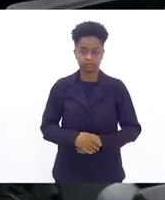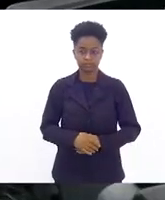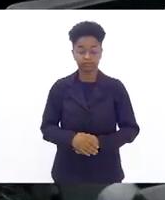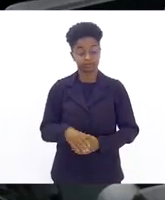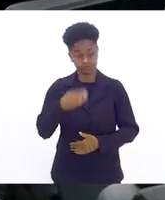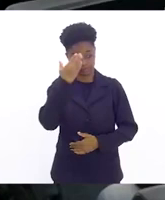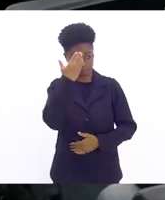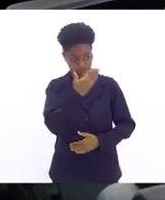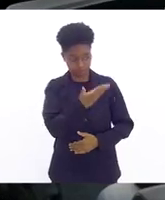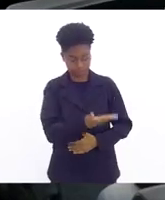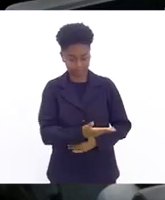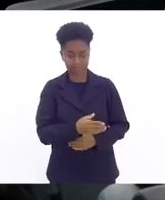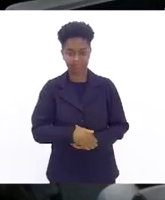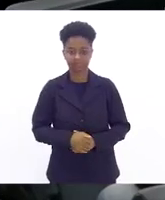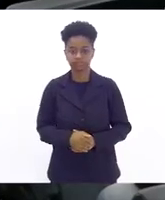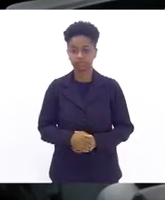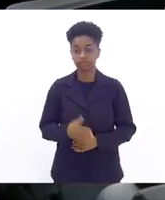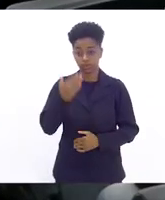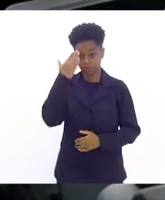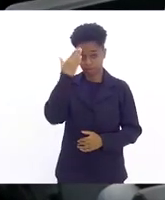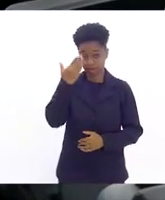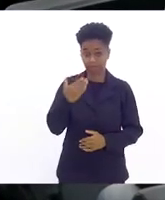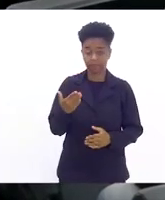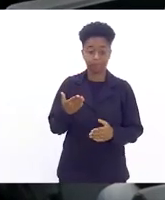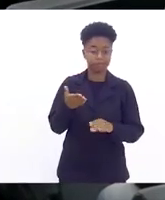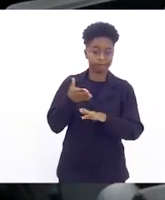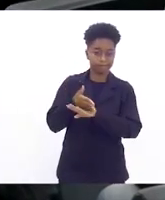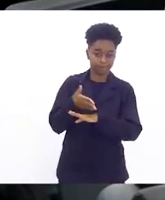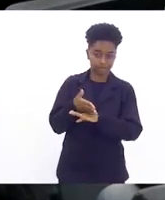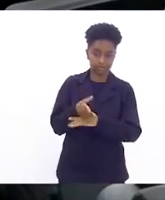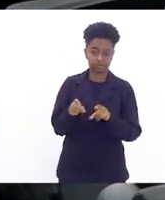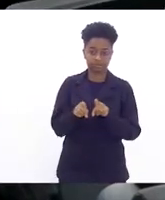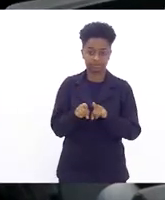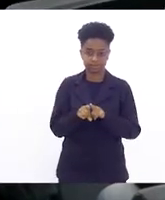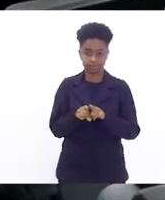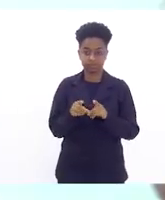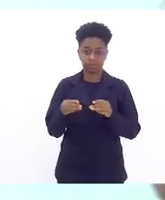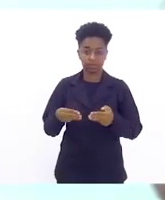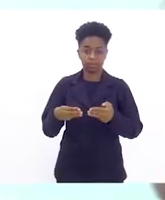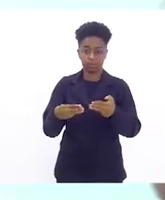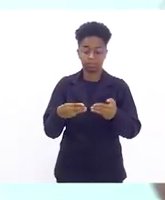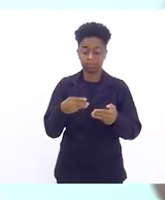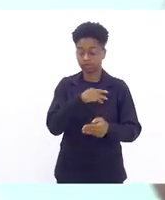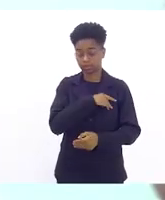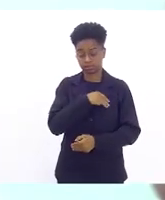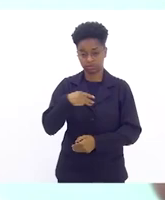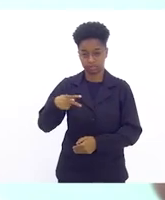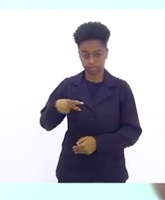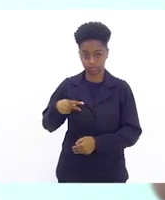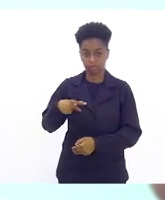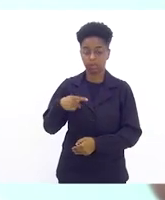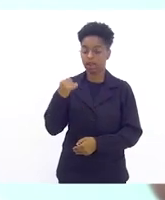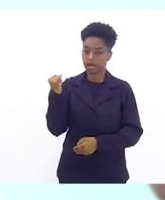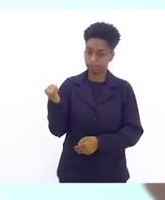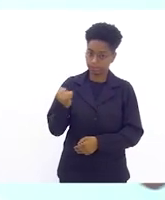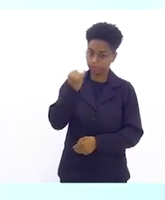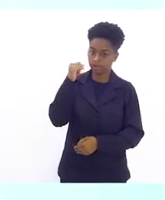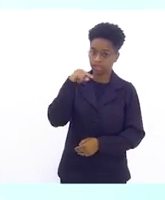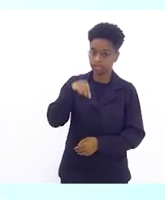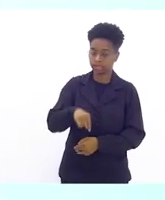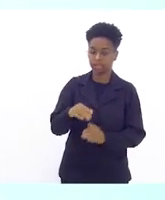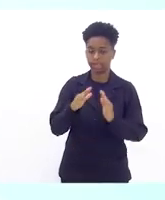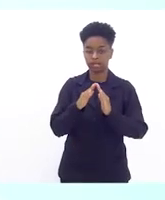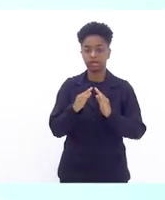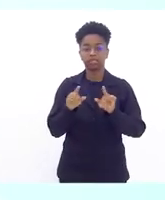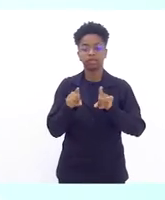Muito obrigado Doutora Obrigado pela sua participação Ministério Público é um valiosíssimo olhado essa casa e também